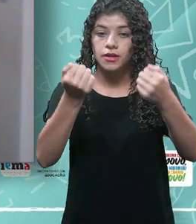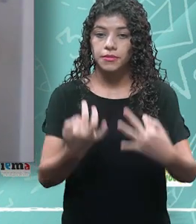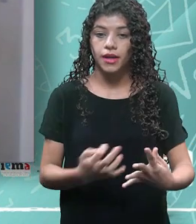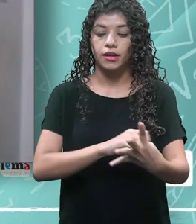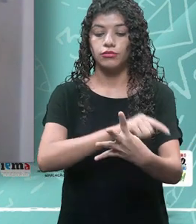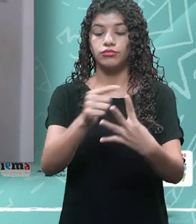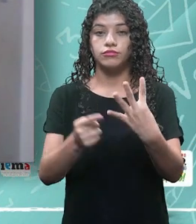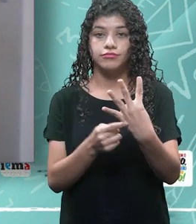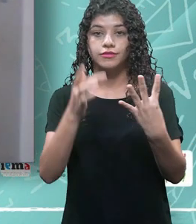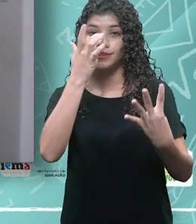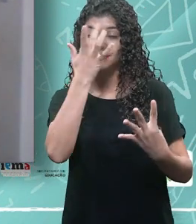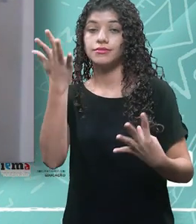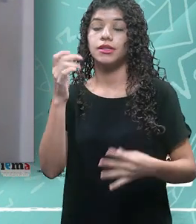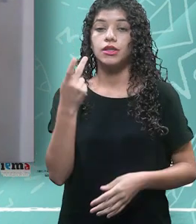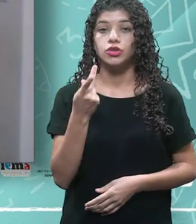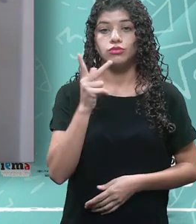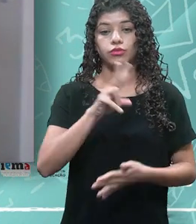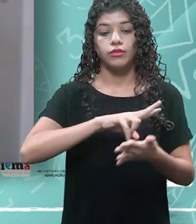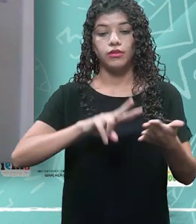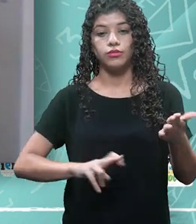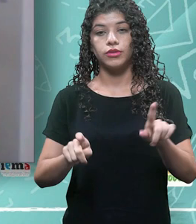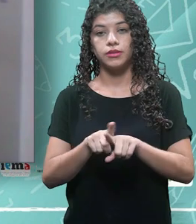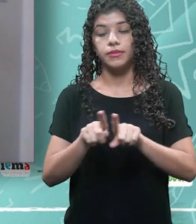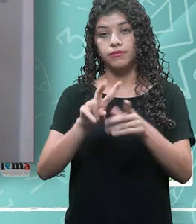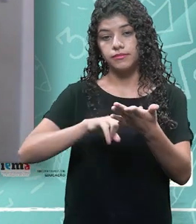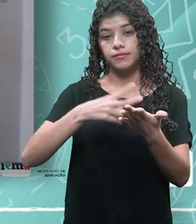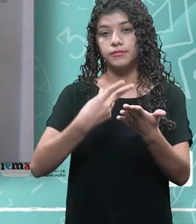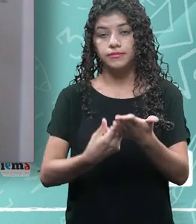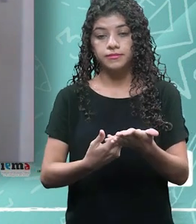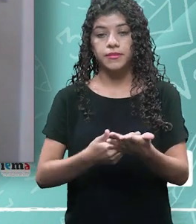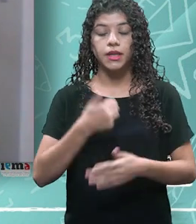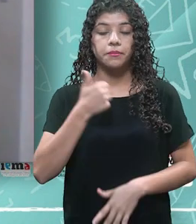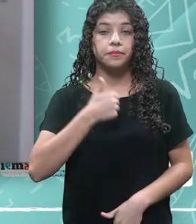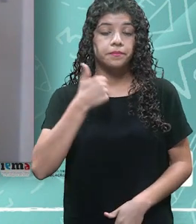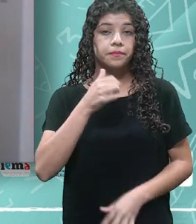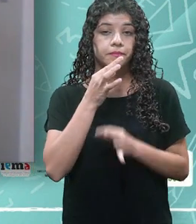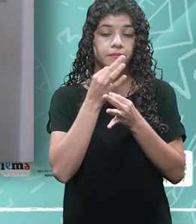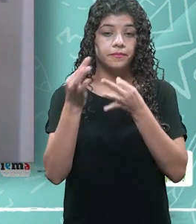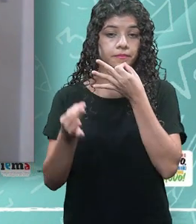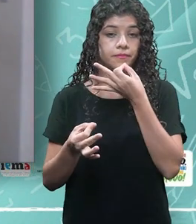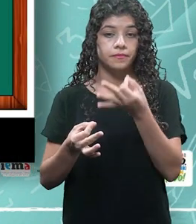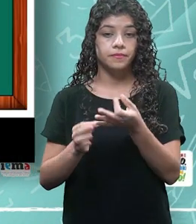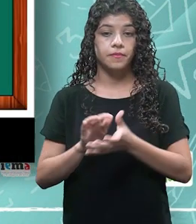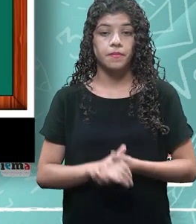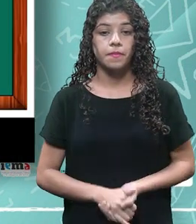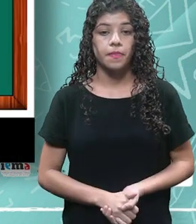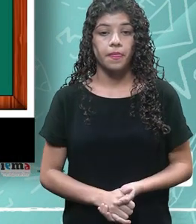você quatro dicas que vão facilitar a sua leitura e a sua interpretação Vamos à primeira